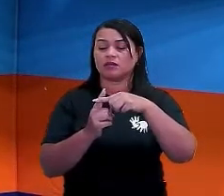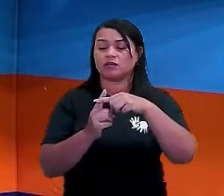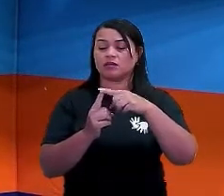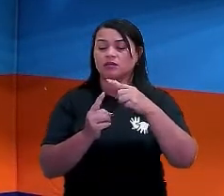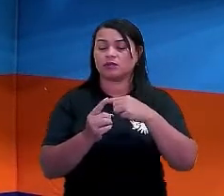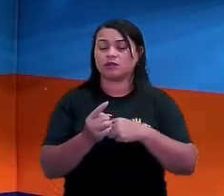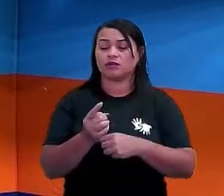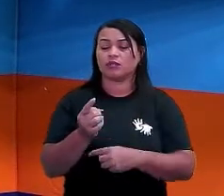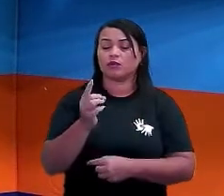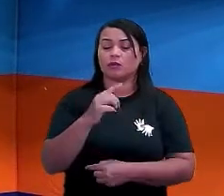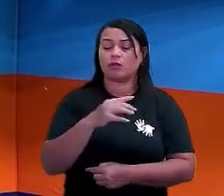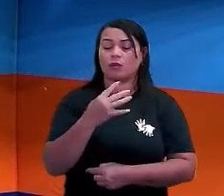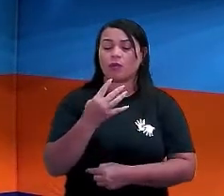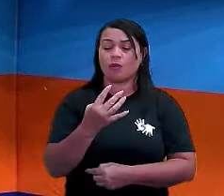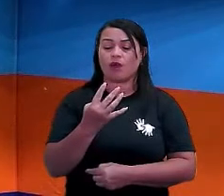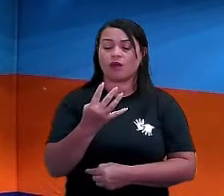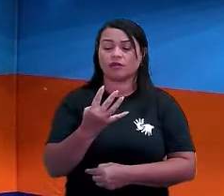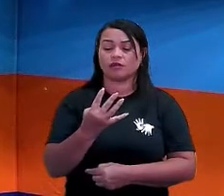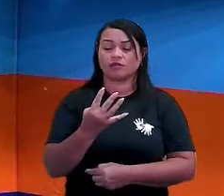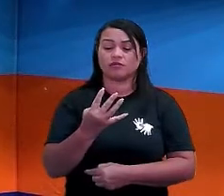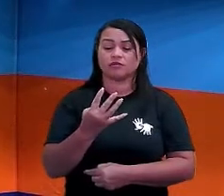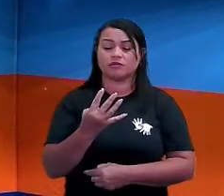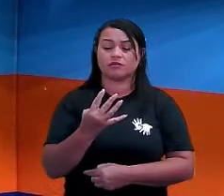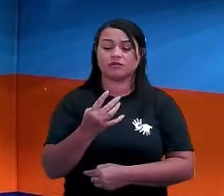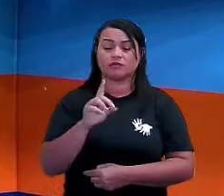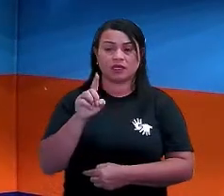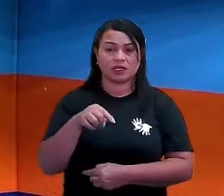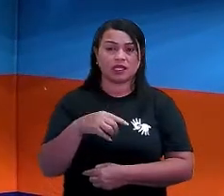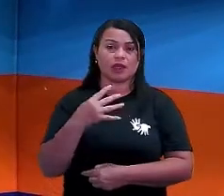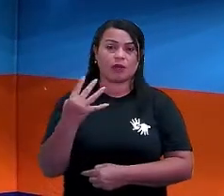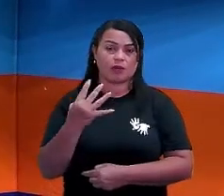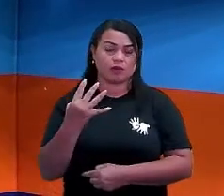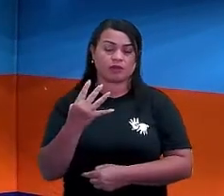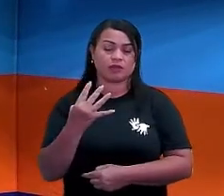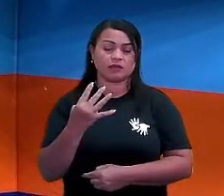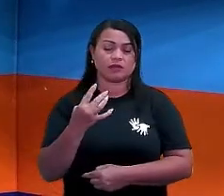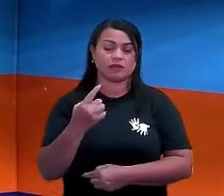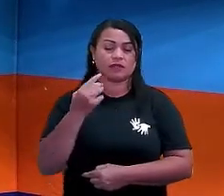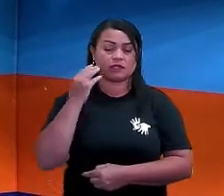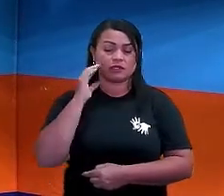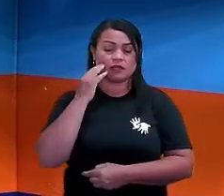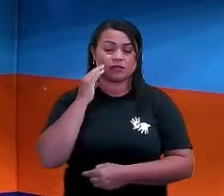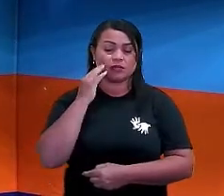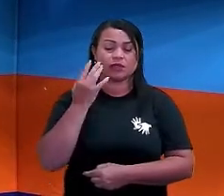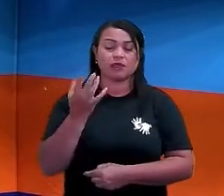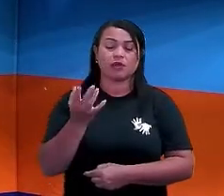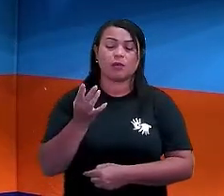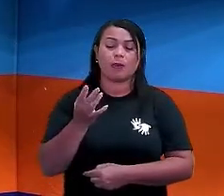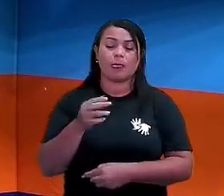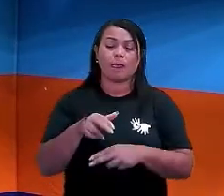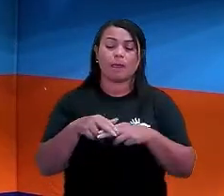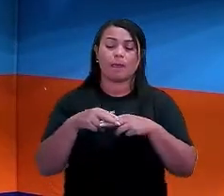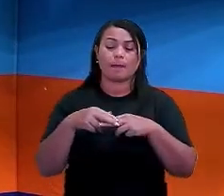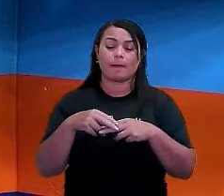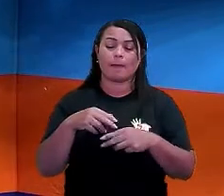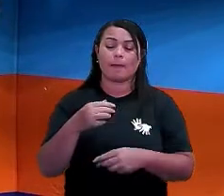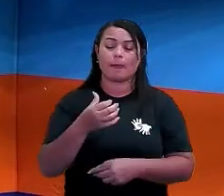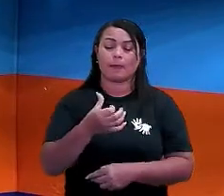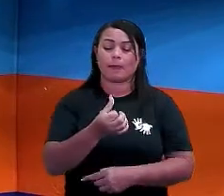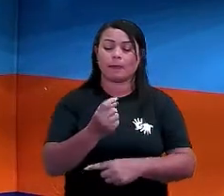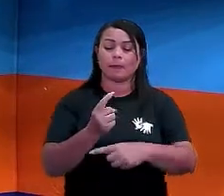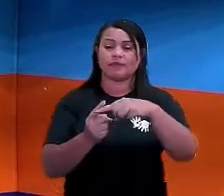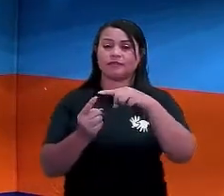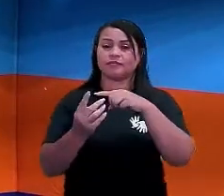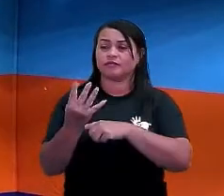4, né? Que é 4. A posição dele não é na quarta colocação aqui da sequência, né? Então, ó, 6 mais 4,